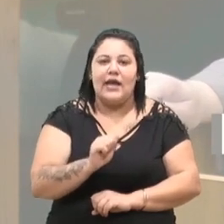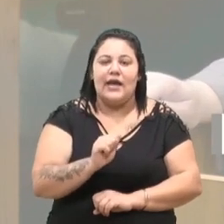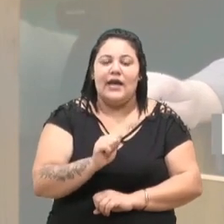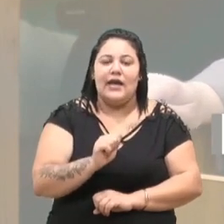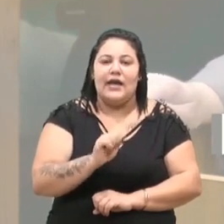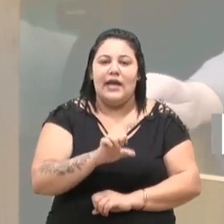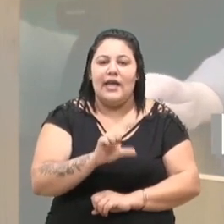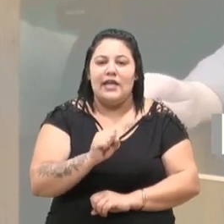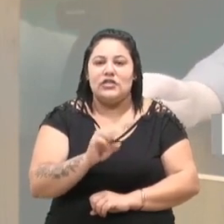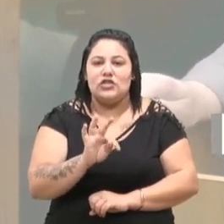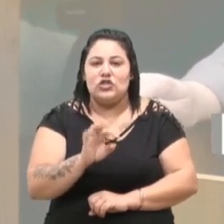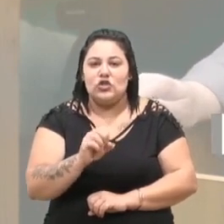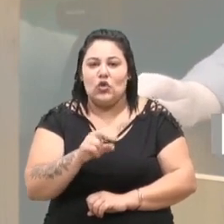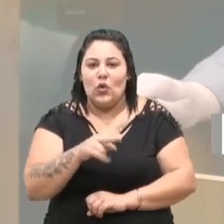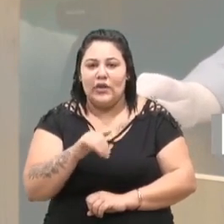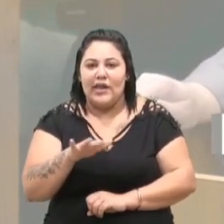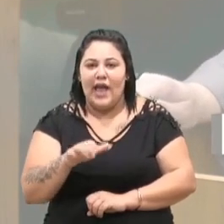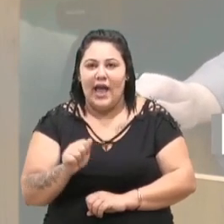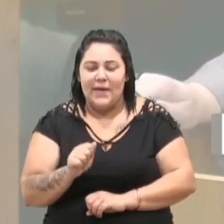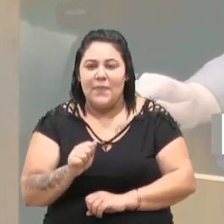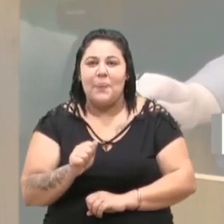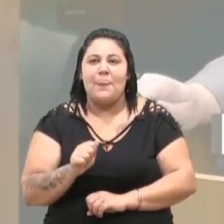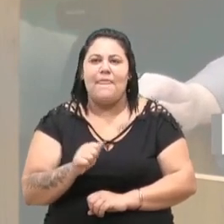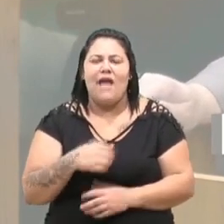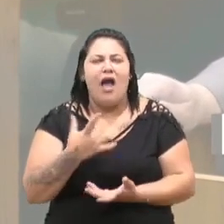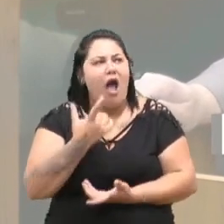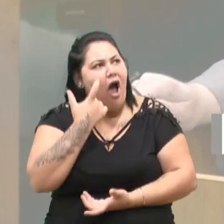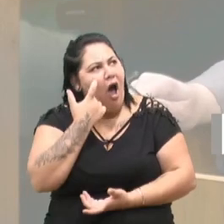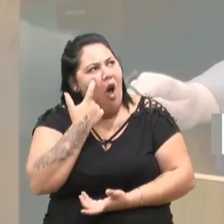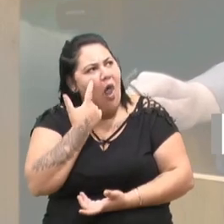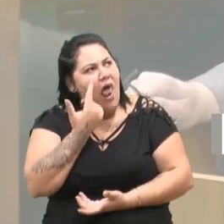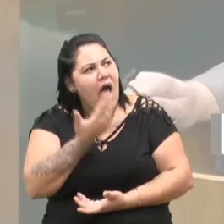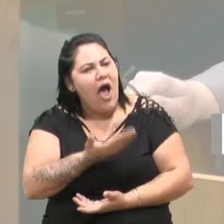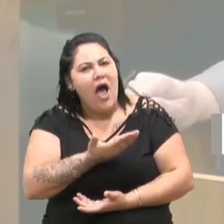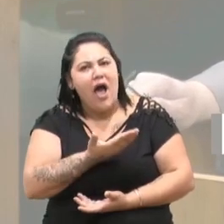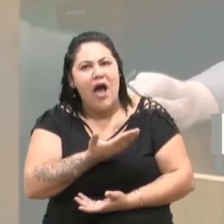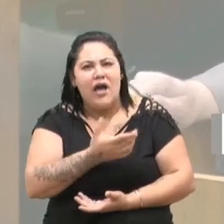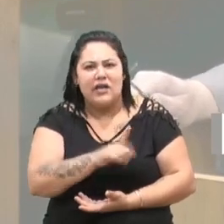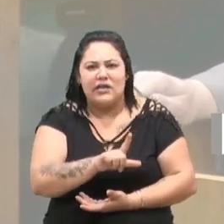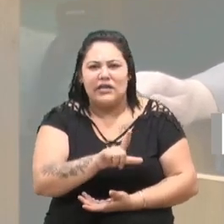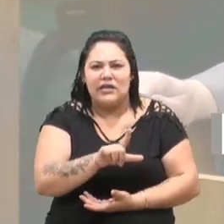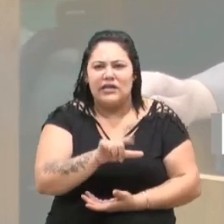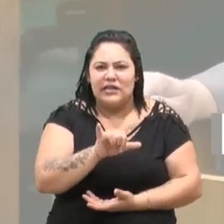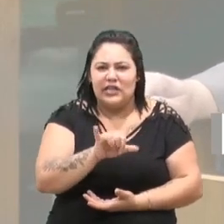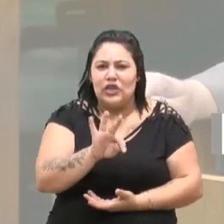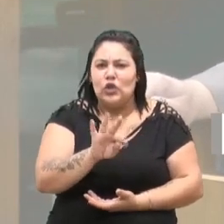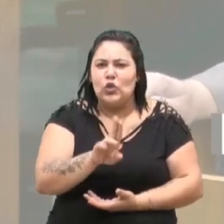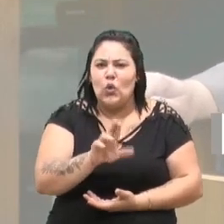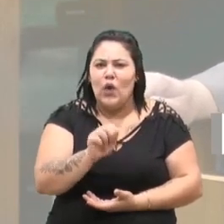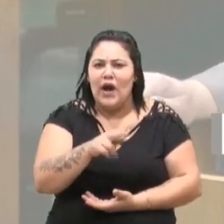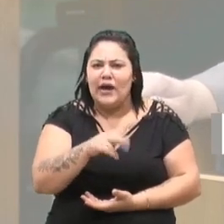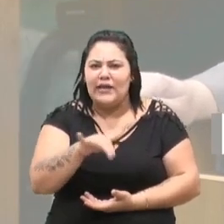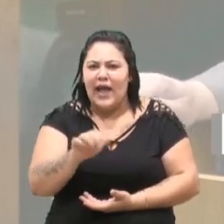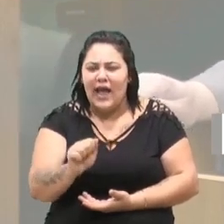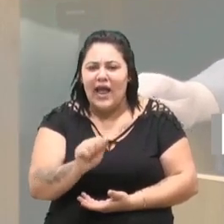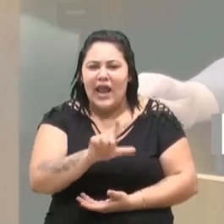a gente olhava até com um certo... Quem são esses caras aí, né? Lituânia, Letônia e